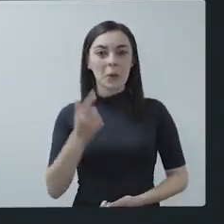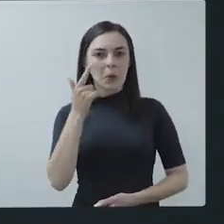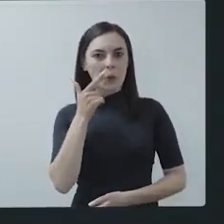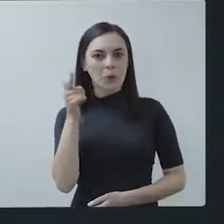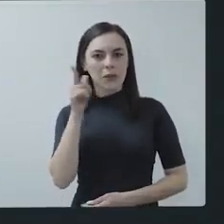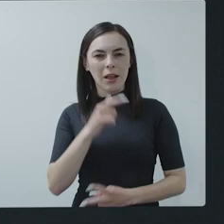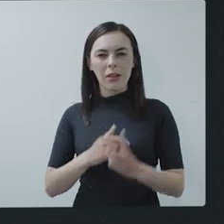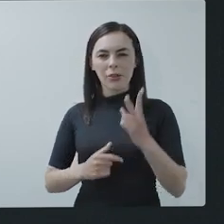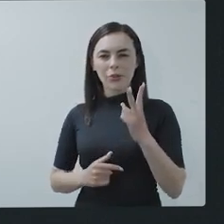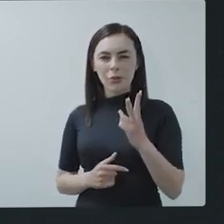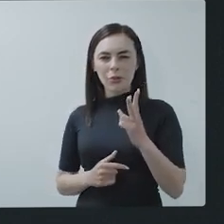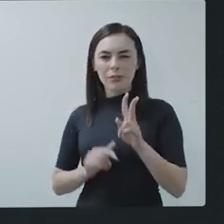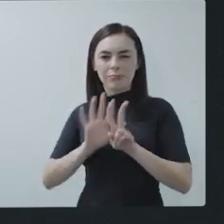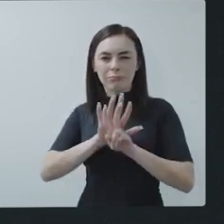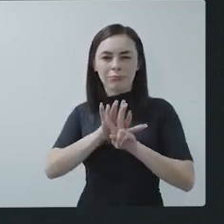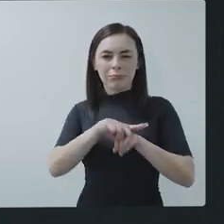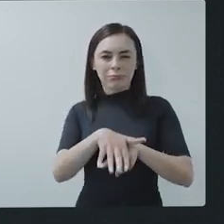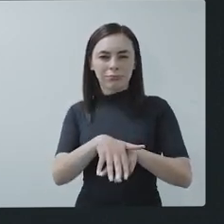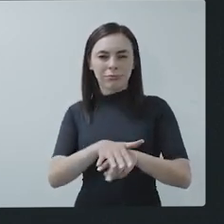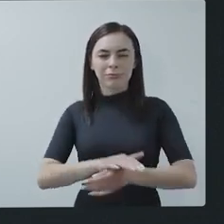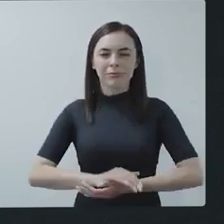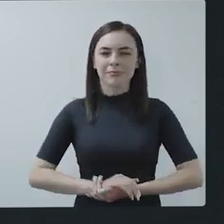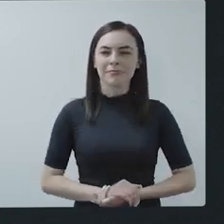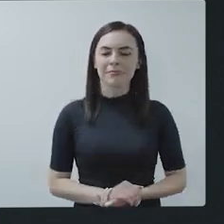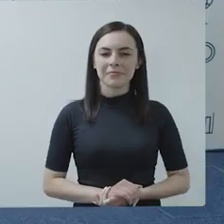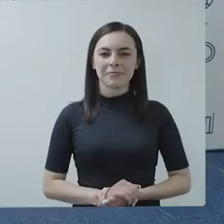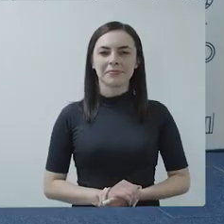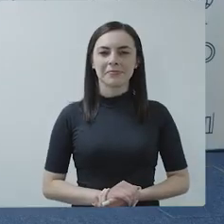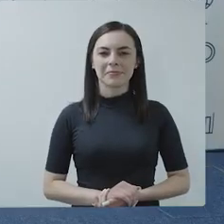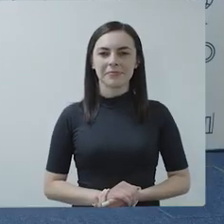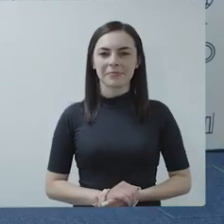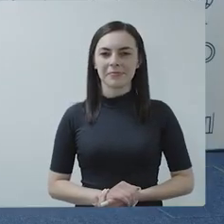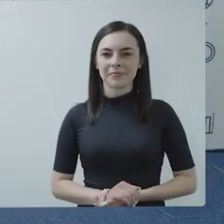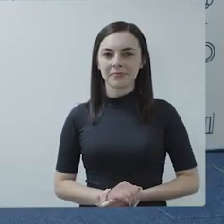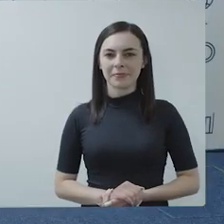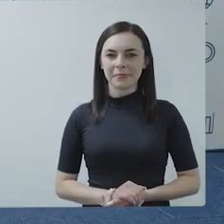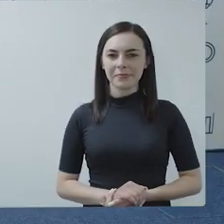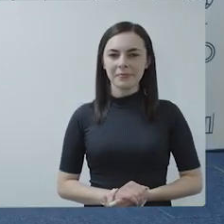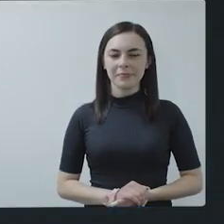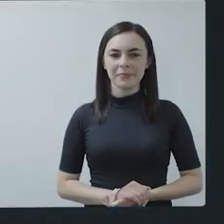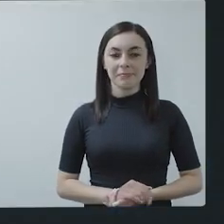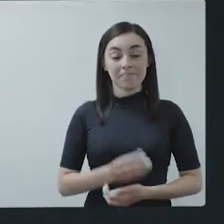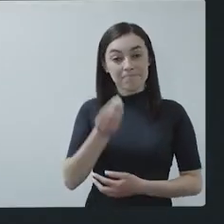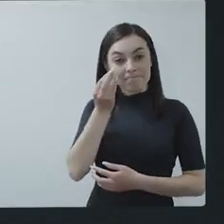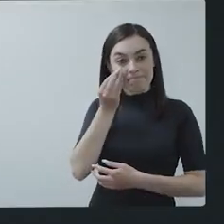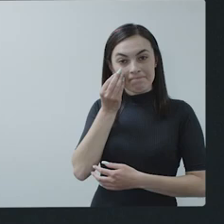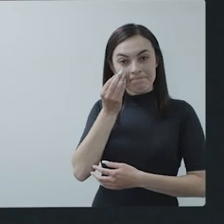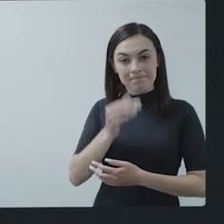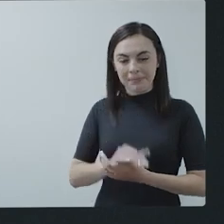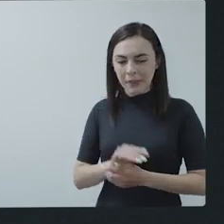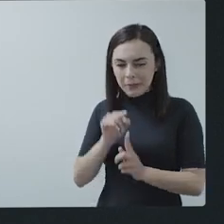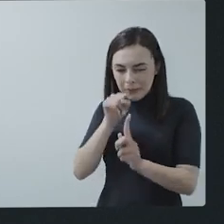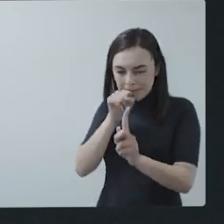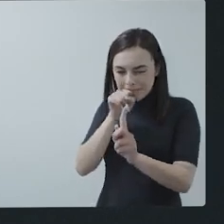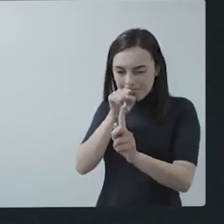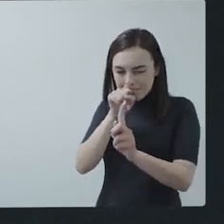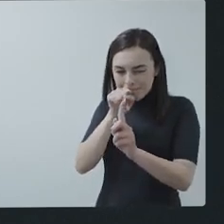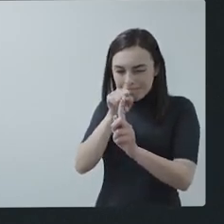mais dois. Dois. Vamos lá, professora. Ai, ai. Vou tentar. Vou mirar bem.